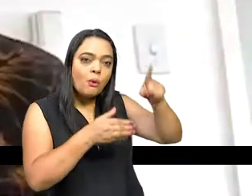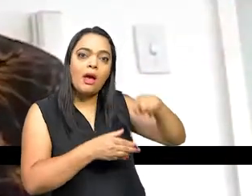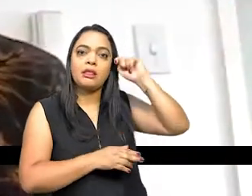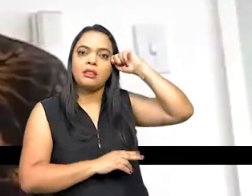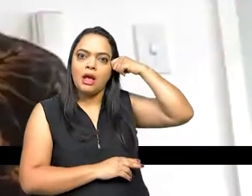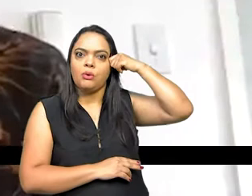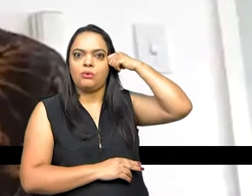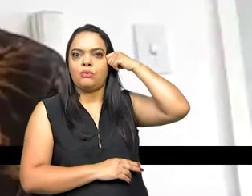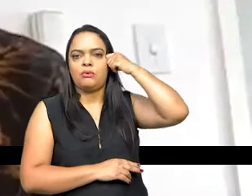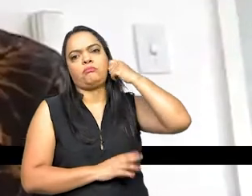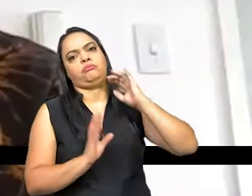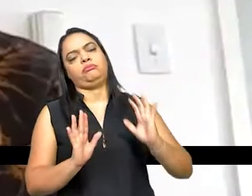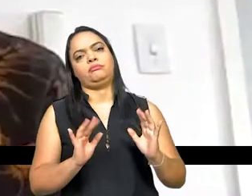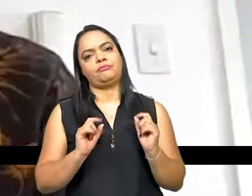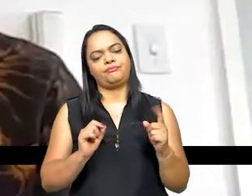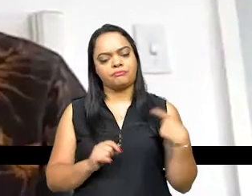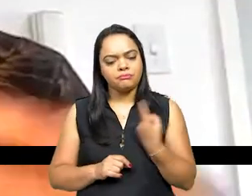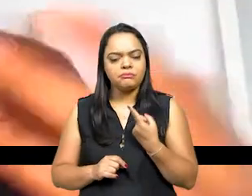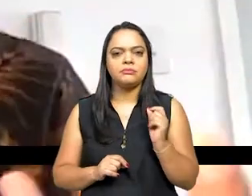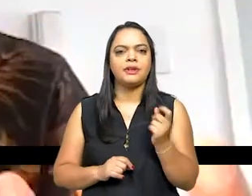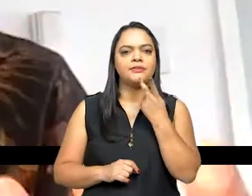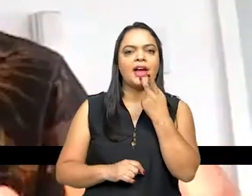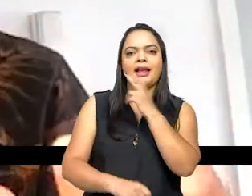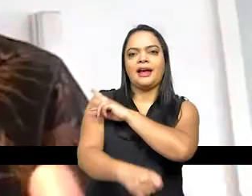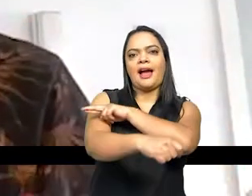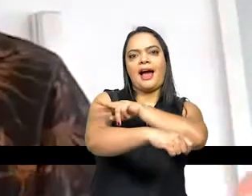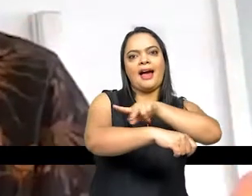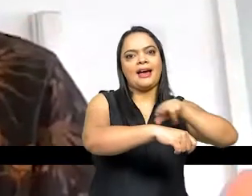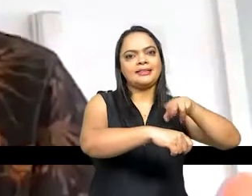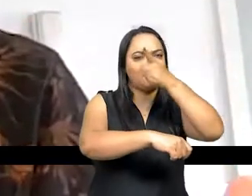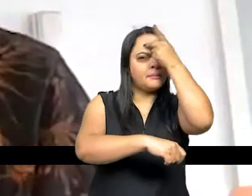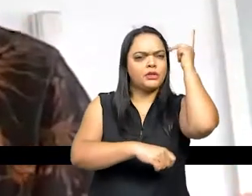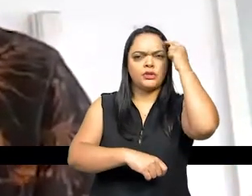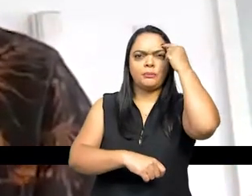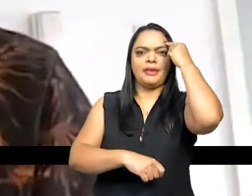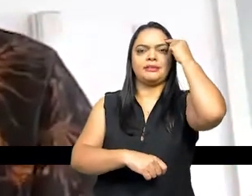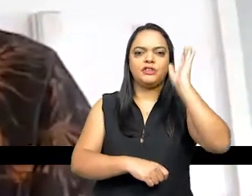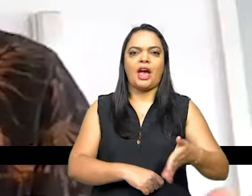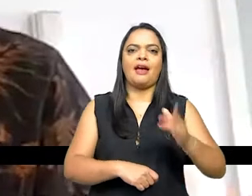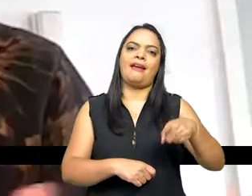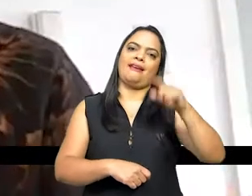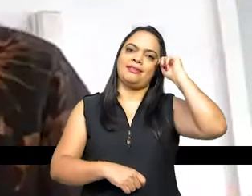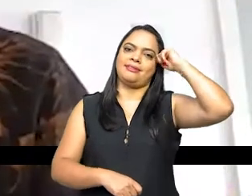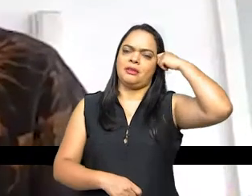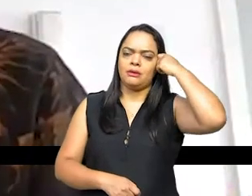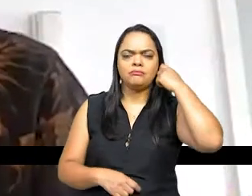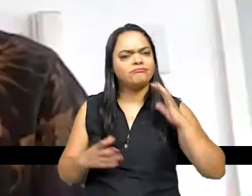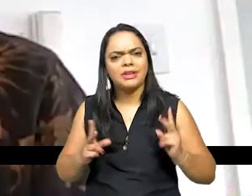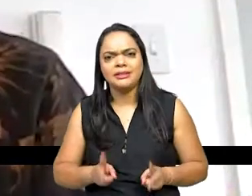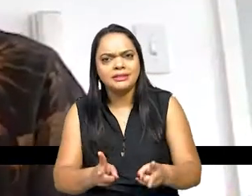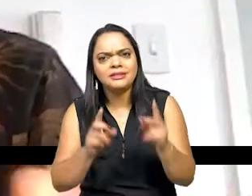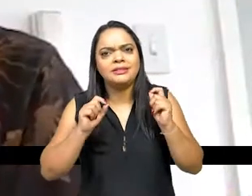uma questão. De modo que, quando a gente fala em raça, quase que automaticamente as pessoas pensam negros. Sempre